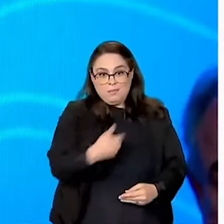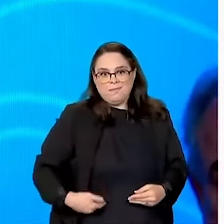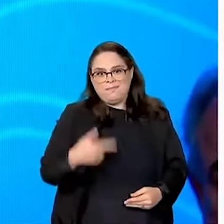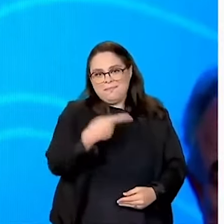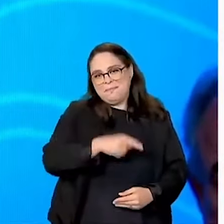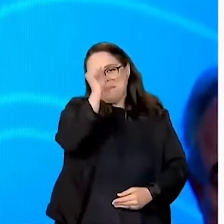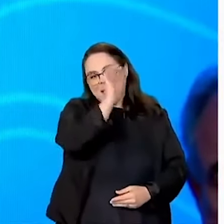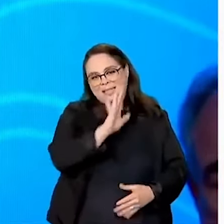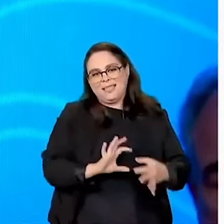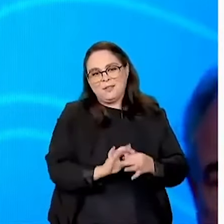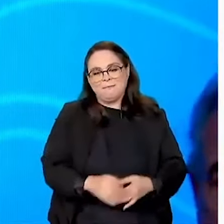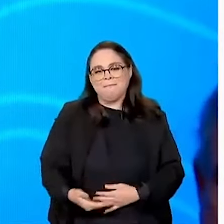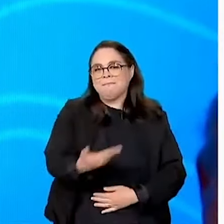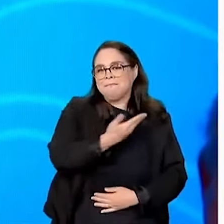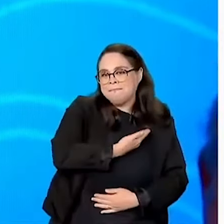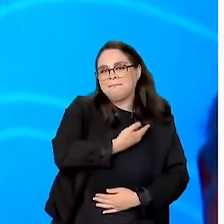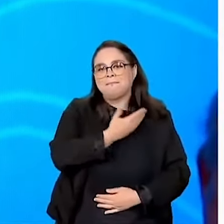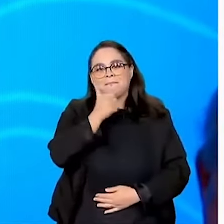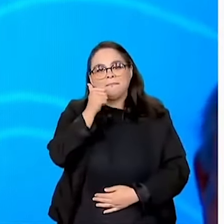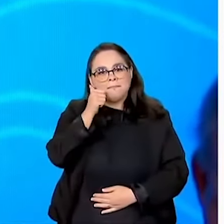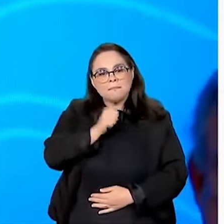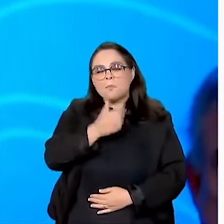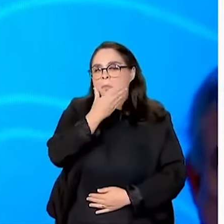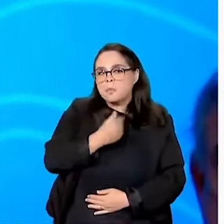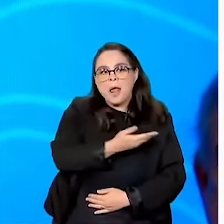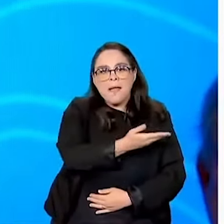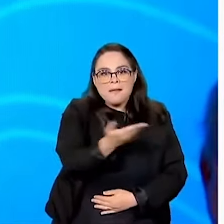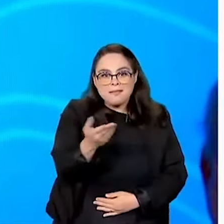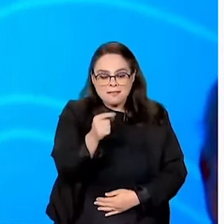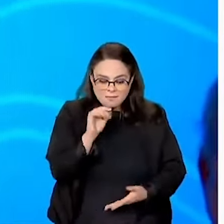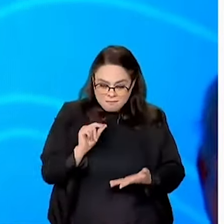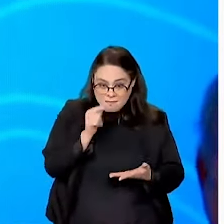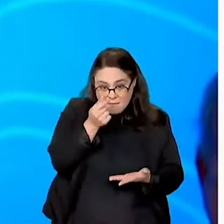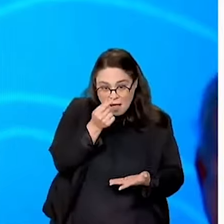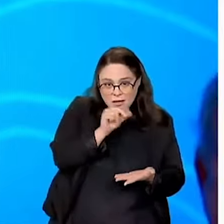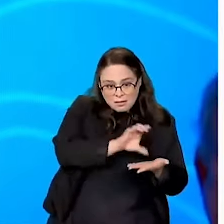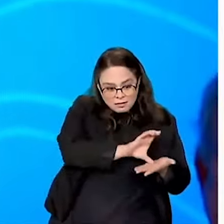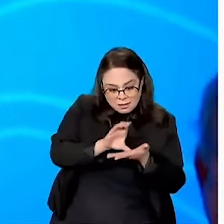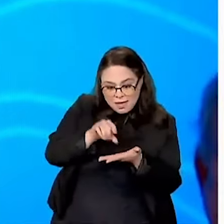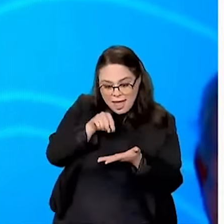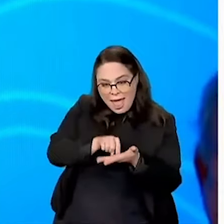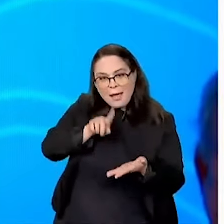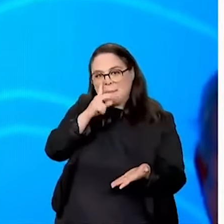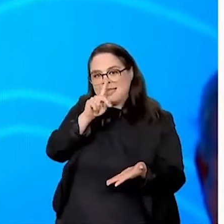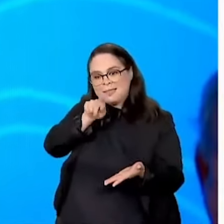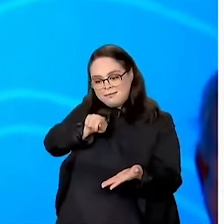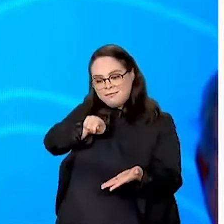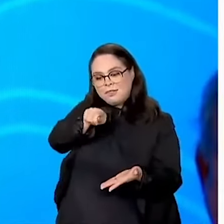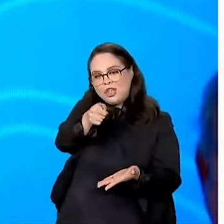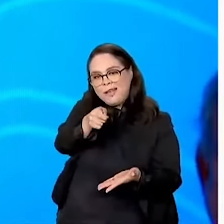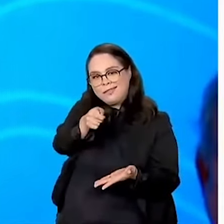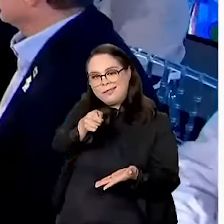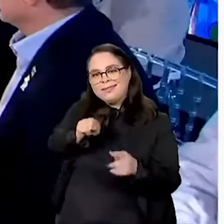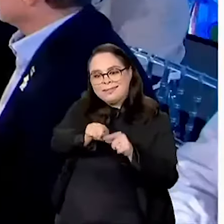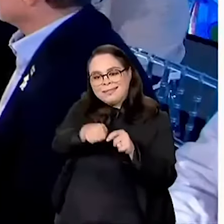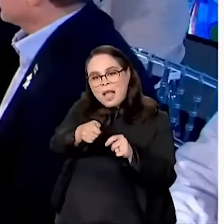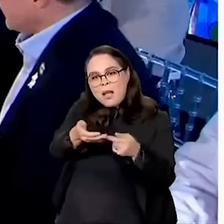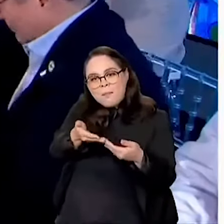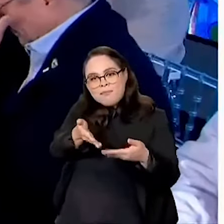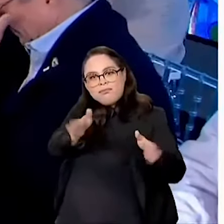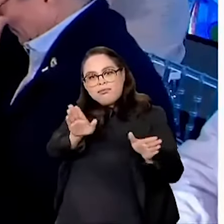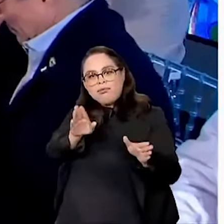brasileira. Minhas amigas e meus amigos, o investimento em saúde é uma grande chave, uma grande oportunidade